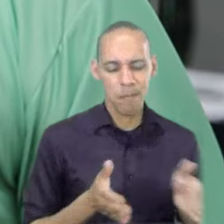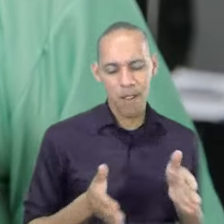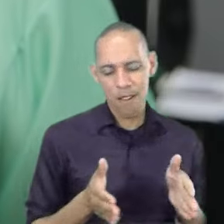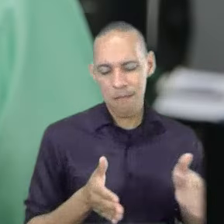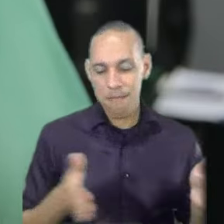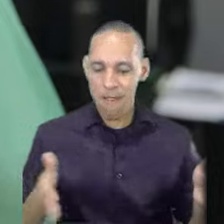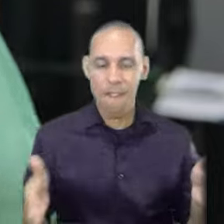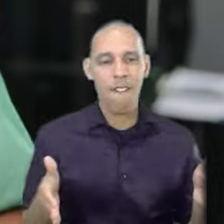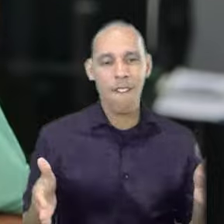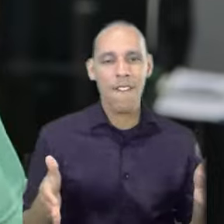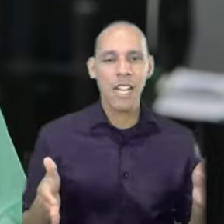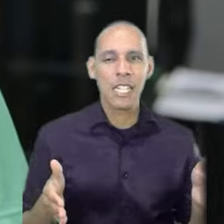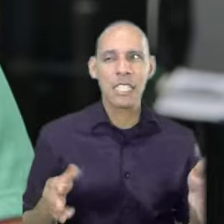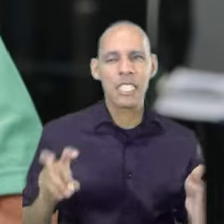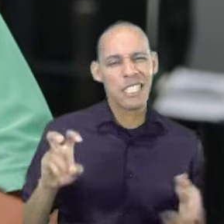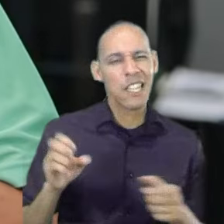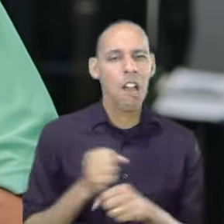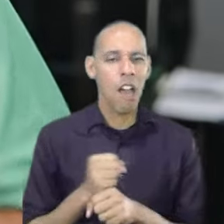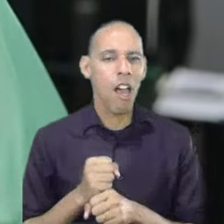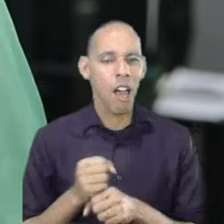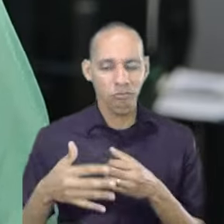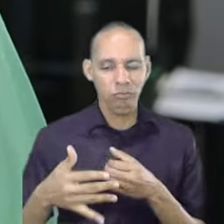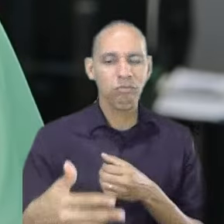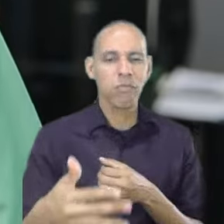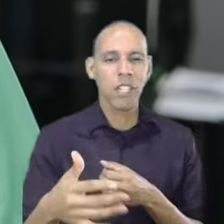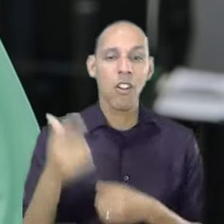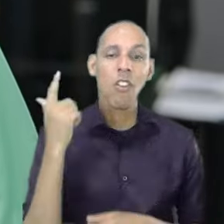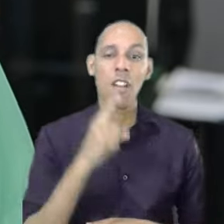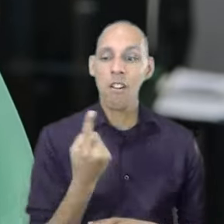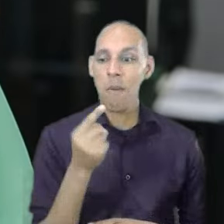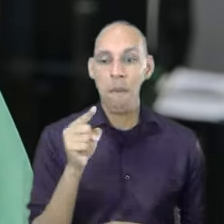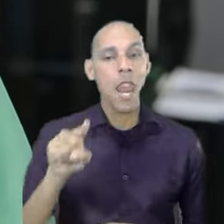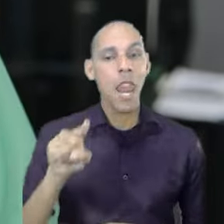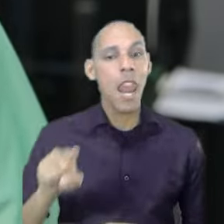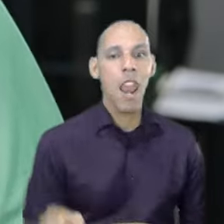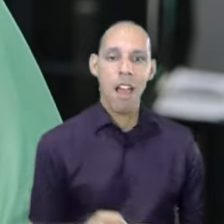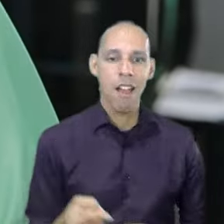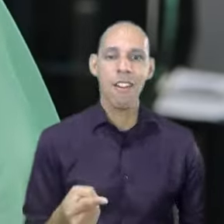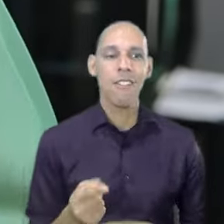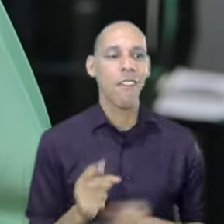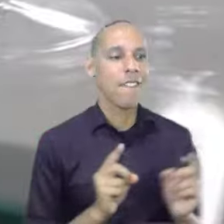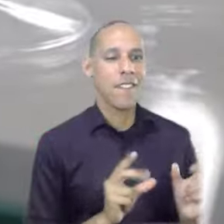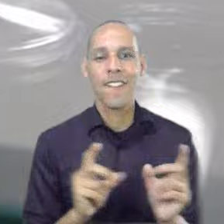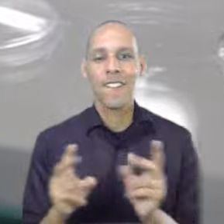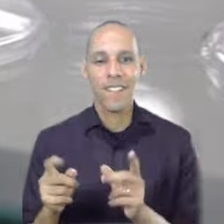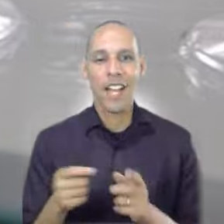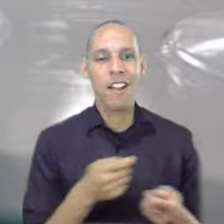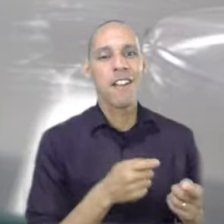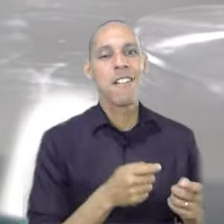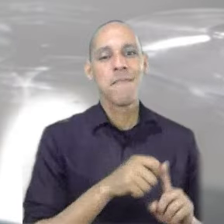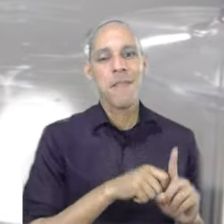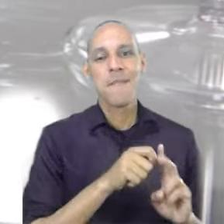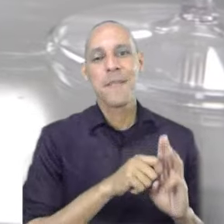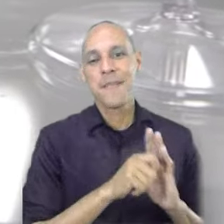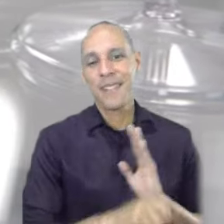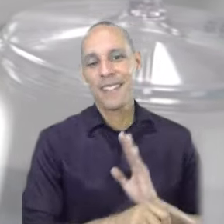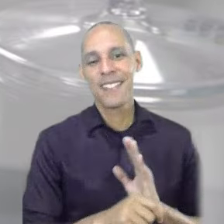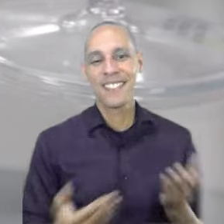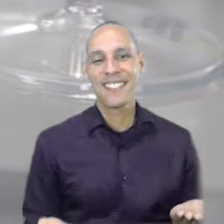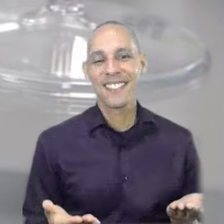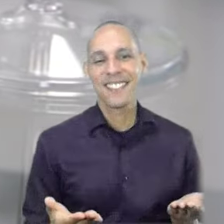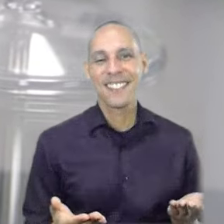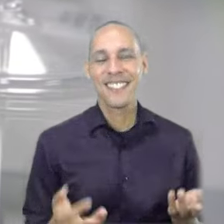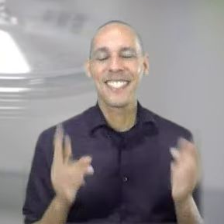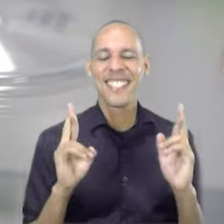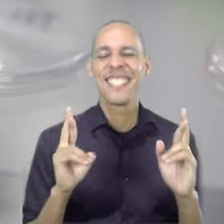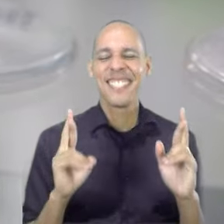em 5 anos, para que a gente atinja aí cerca de 1 milhão de taças vendidas por mês. Então é um negócio assim, muito, além da esperança, da nossa